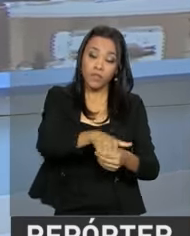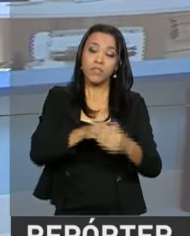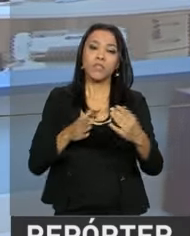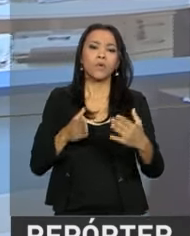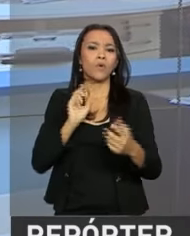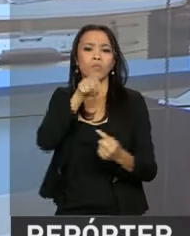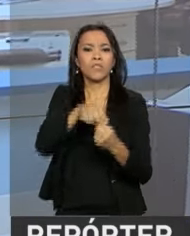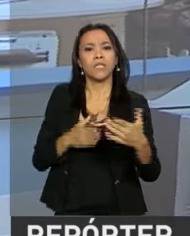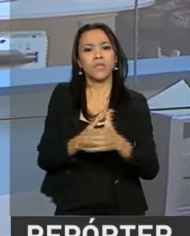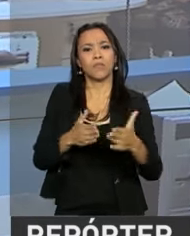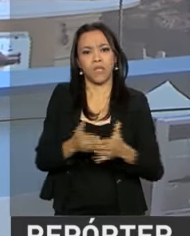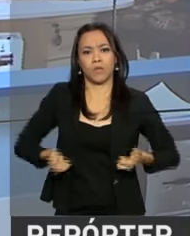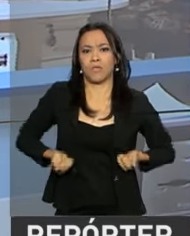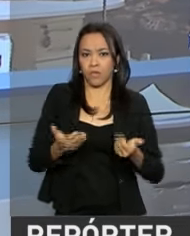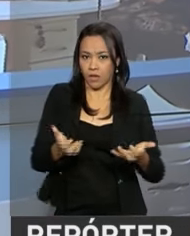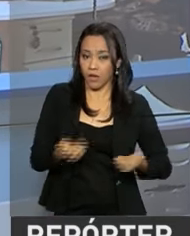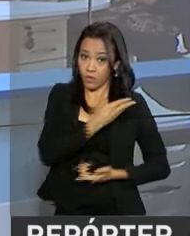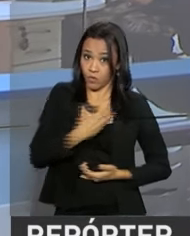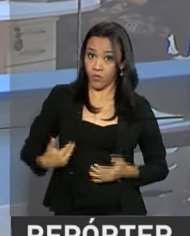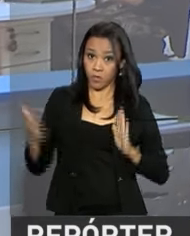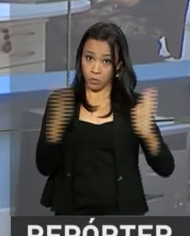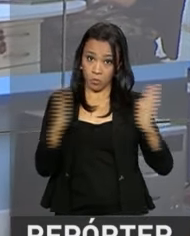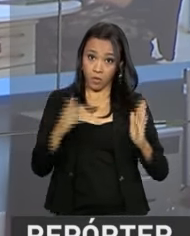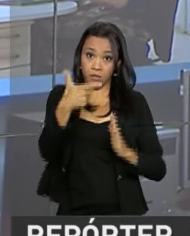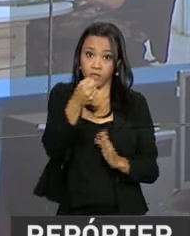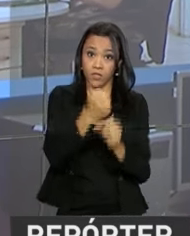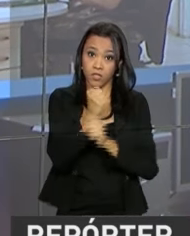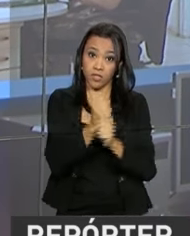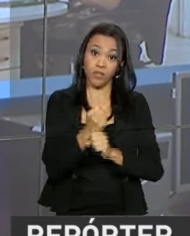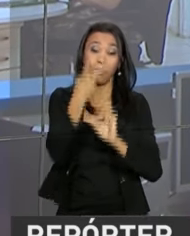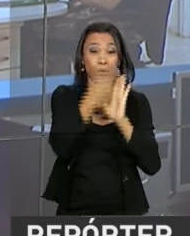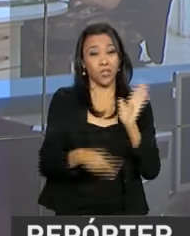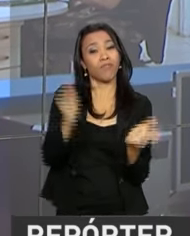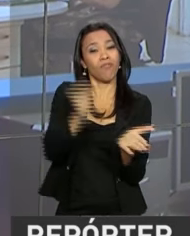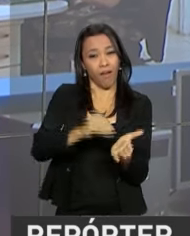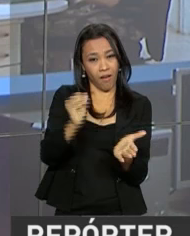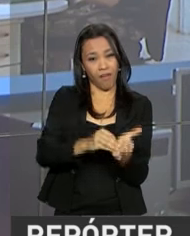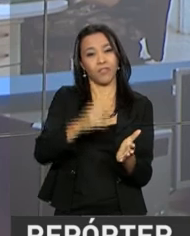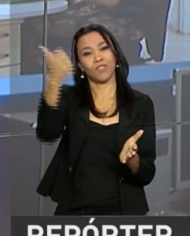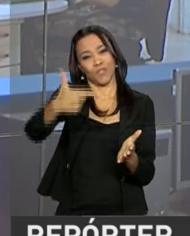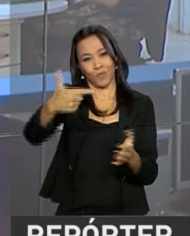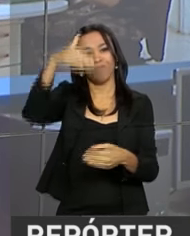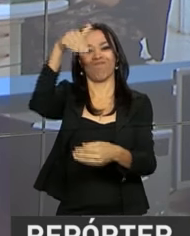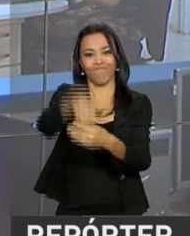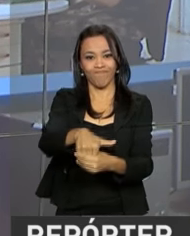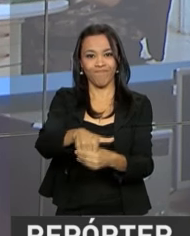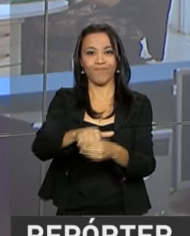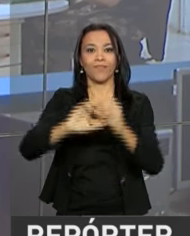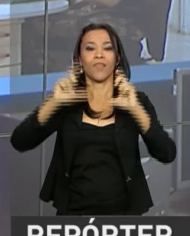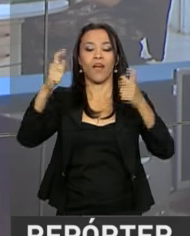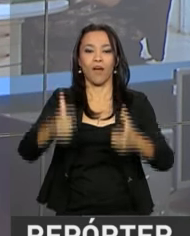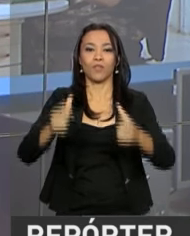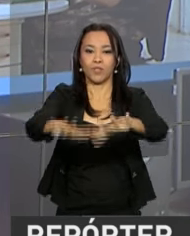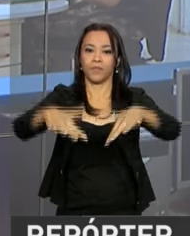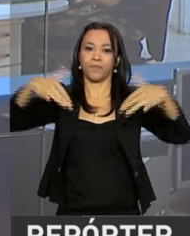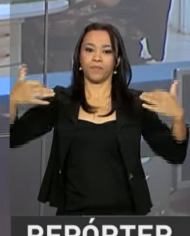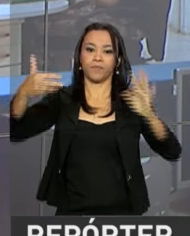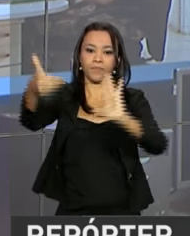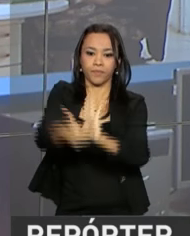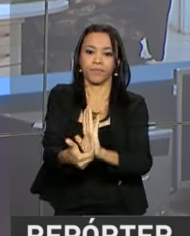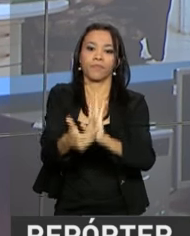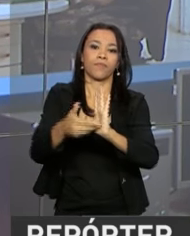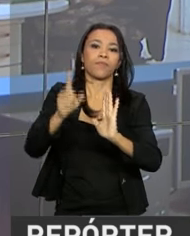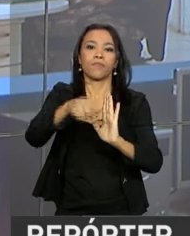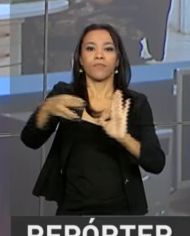públicos pelos próximos 20 anos. O projeto ainda terá de passar por um segundo turno de votação no plenário da Câmara. A